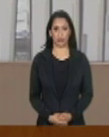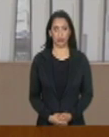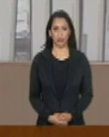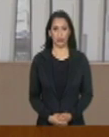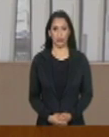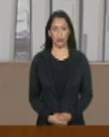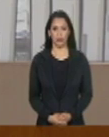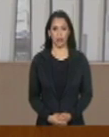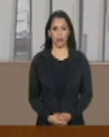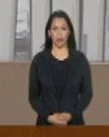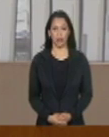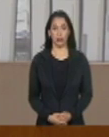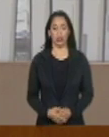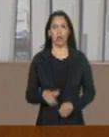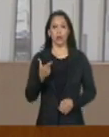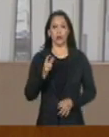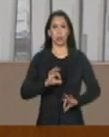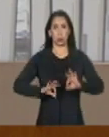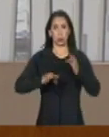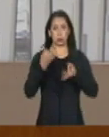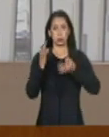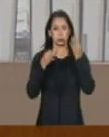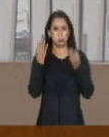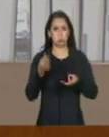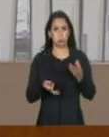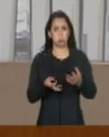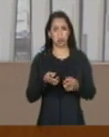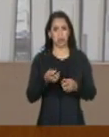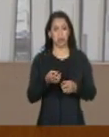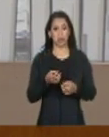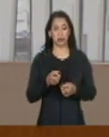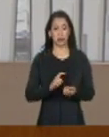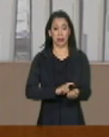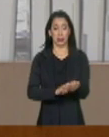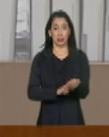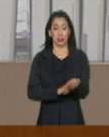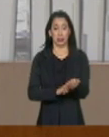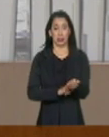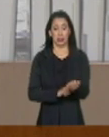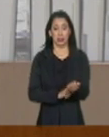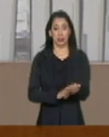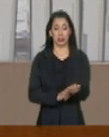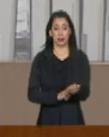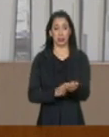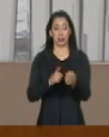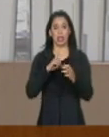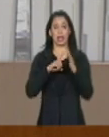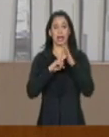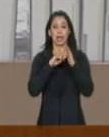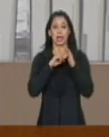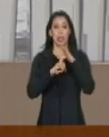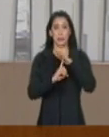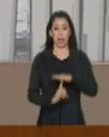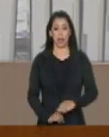Com o estresse pós-traumático, depressão e síndrome do pânico, ela precisou cuidar da filha, que descobriu um câncer